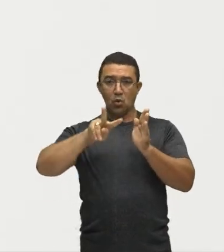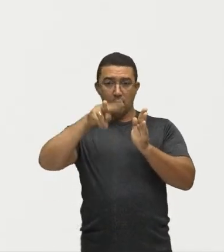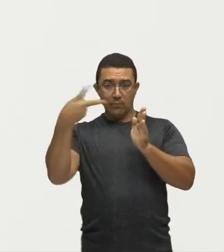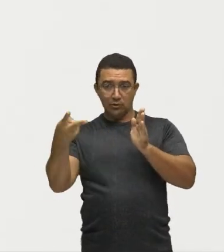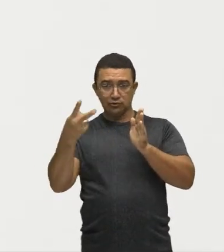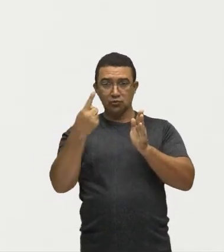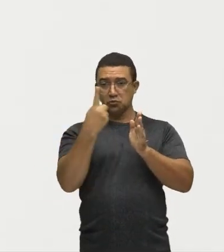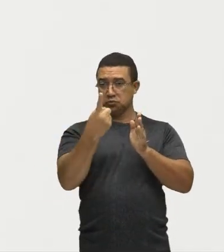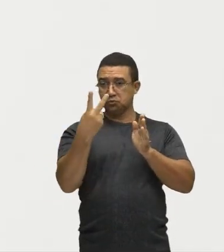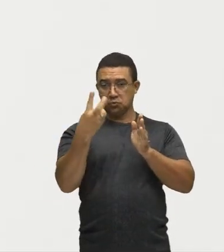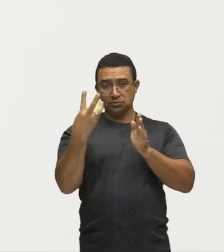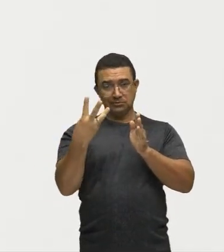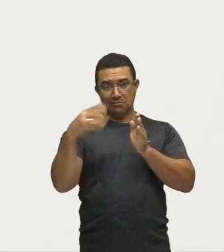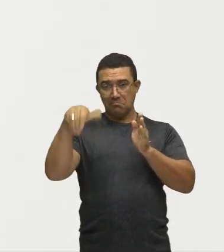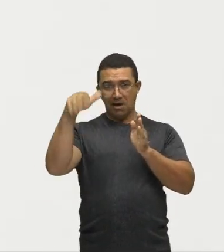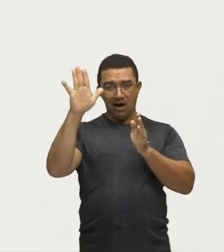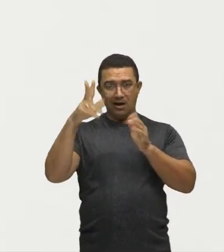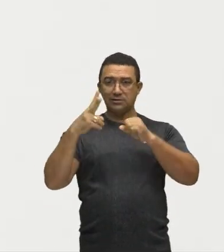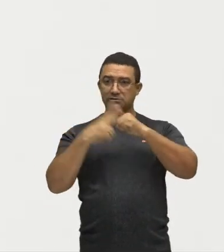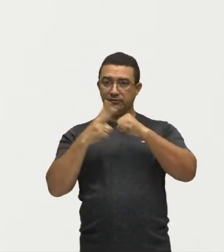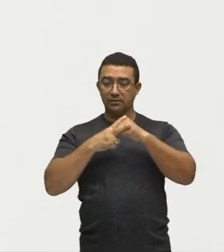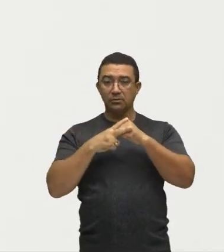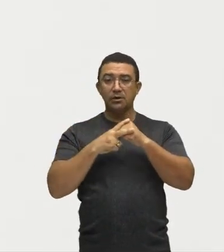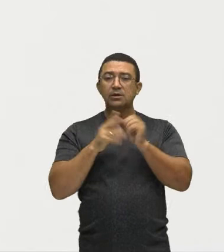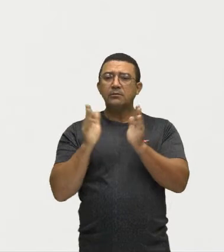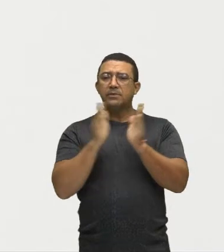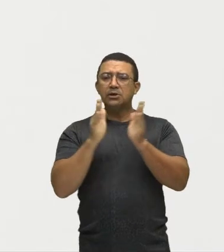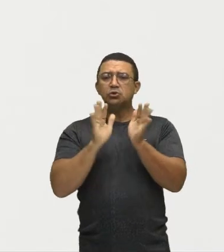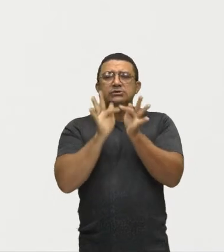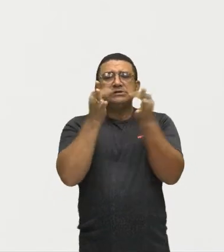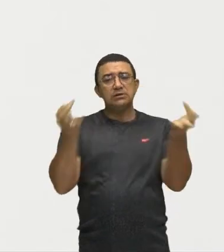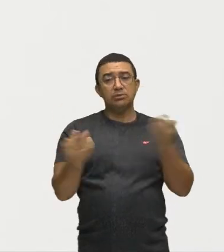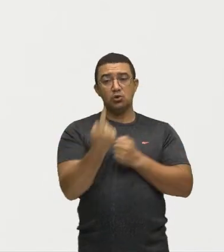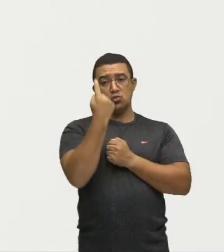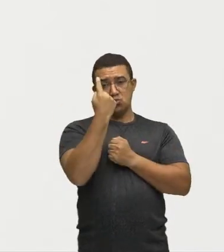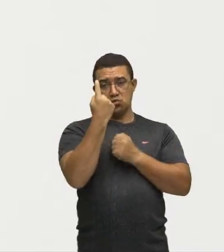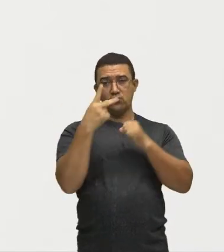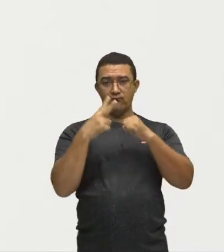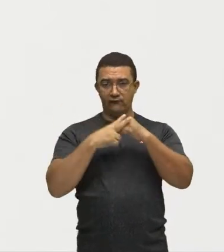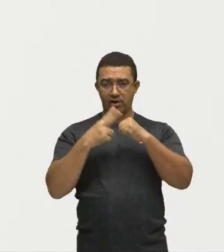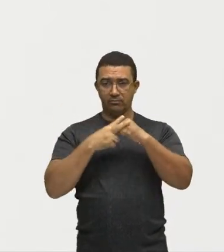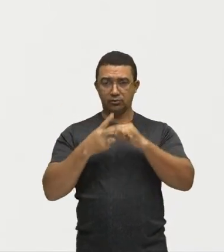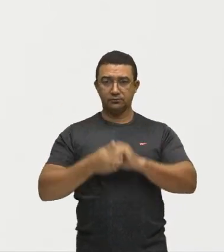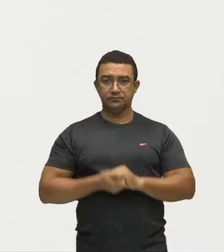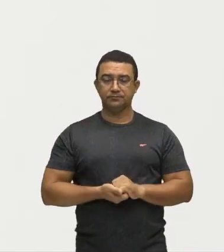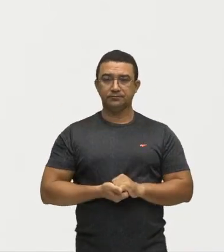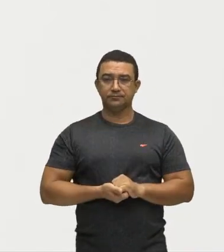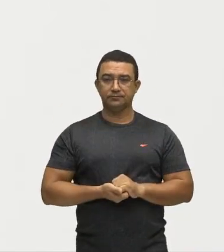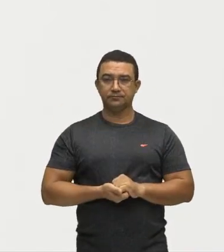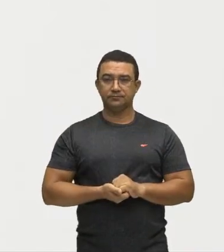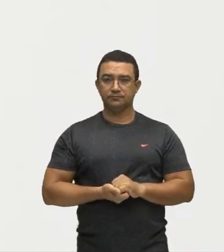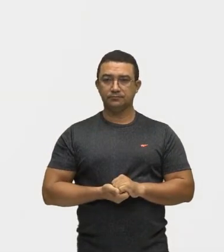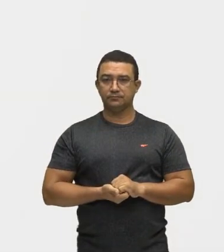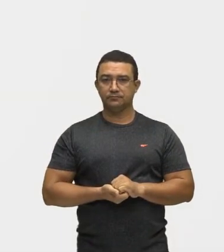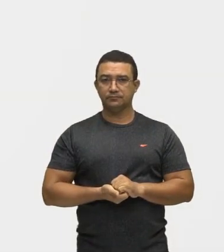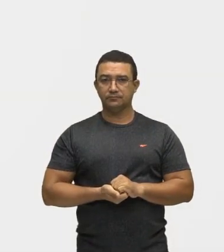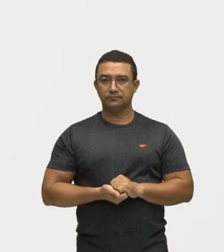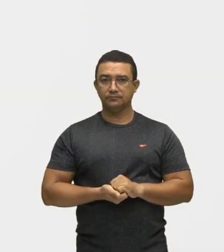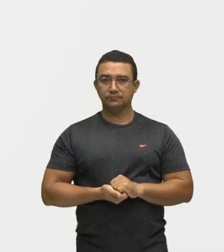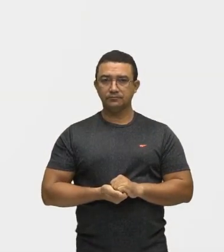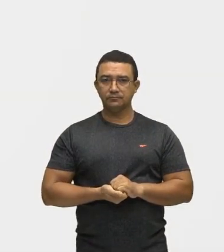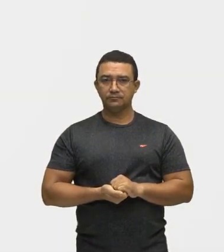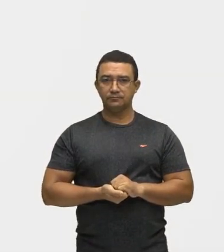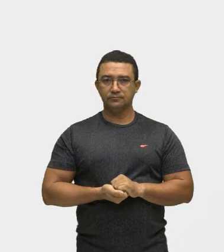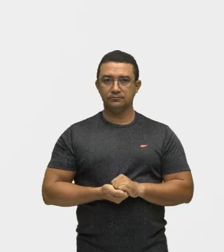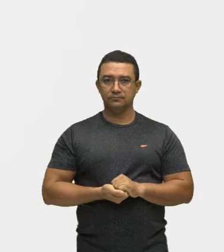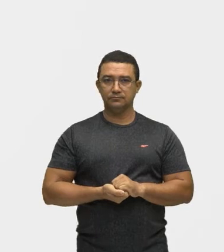simples, composto por uma oração. Muito bem. Muito bem. Vamos prosseguindo, então. Prosseguindo, vamos falar